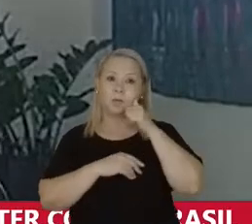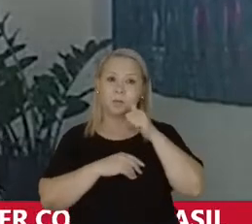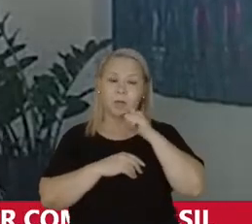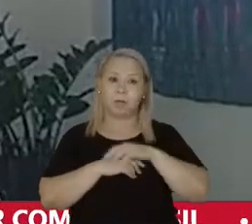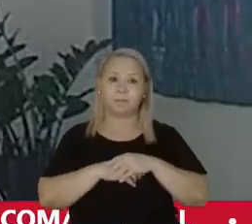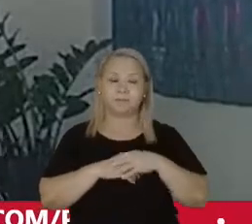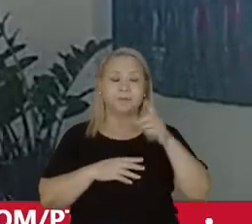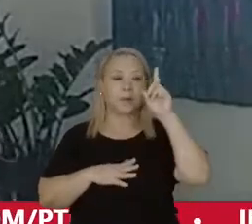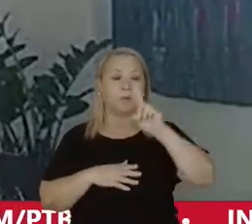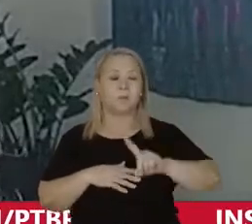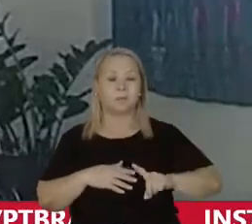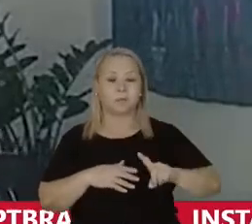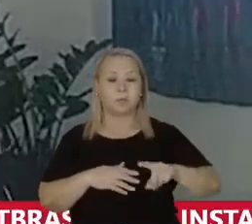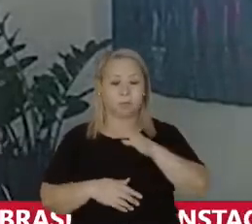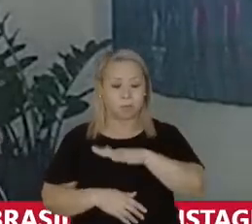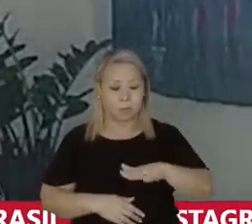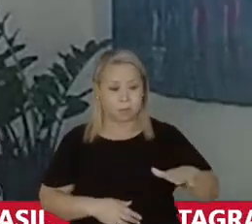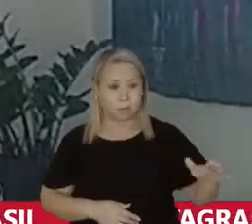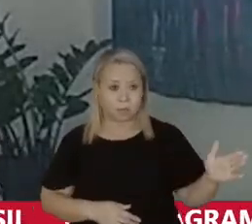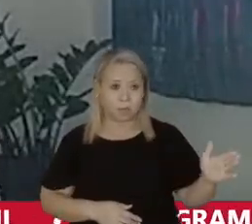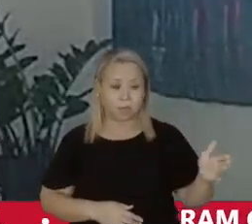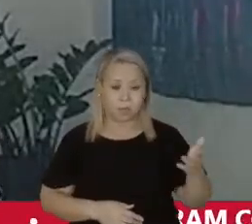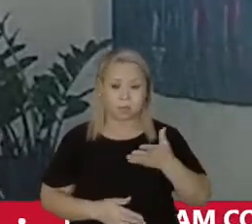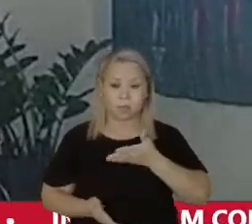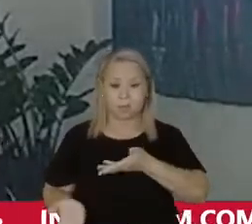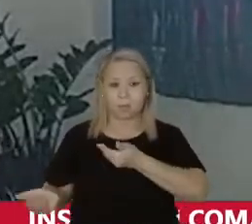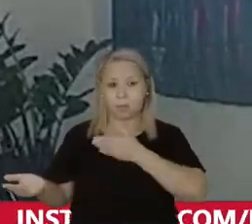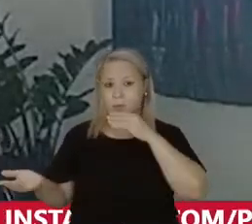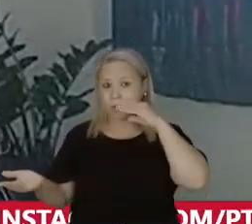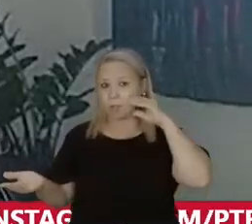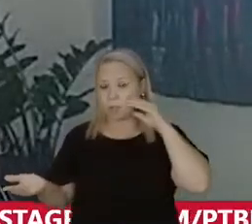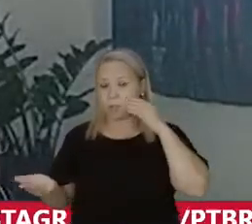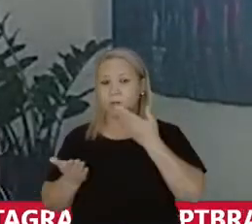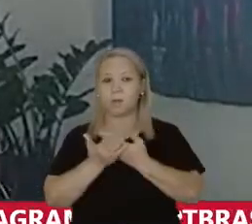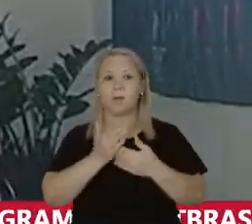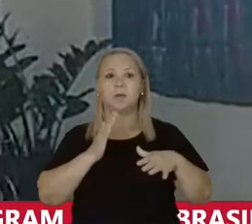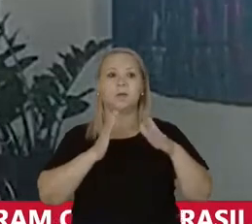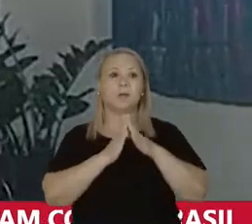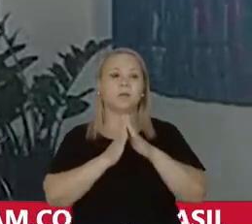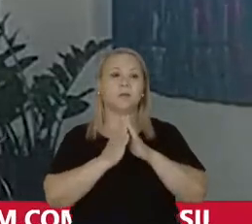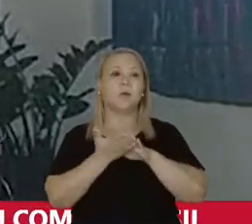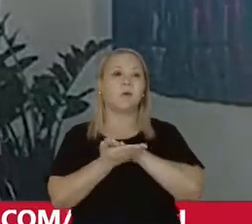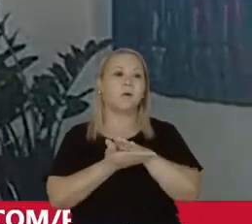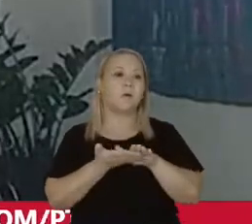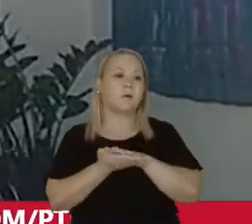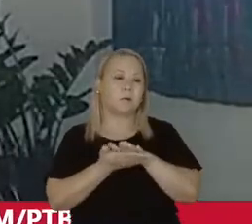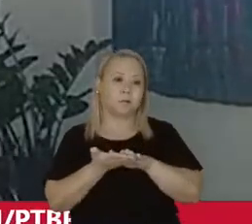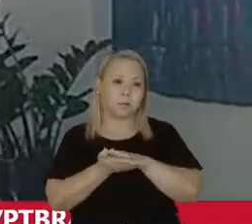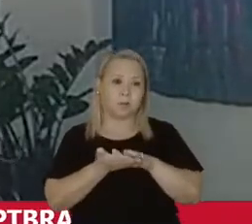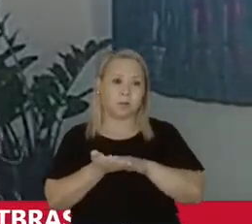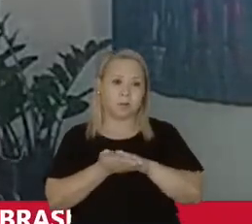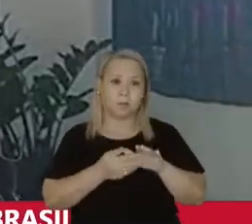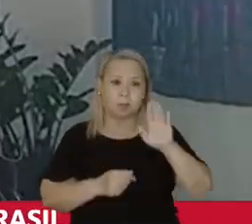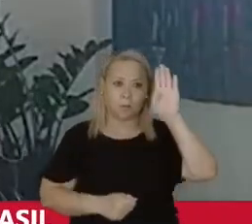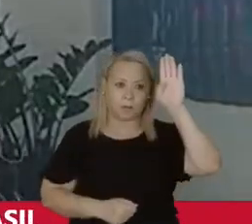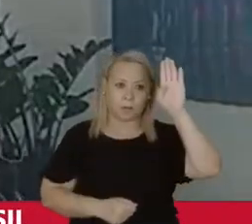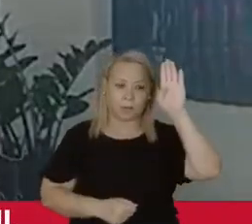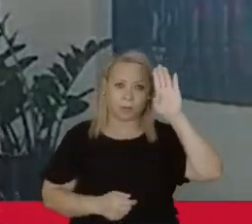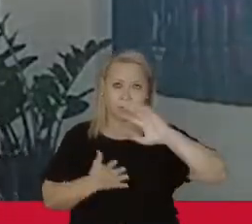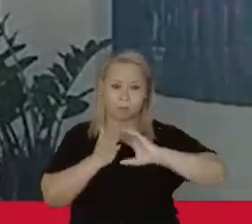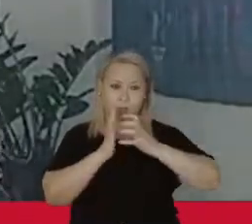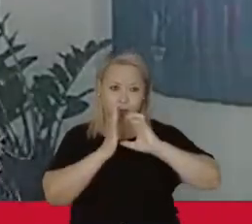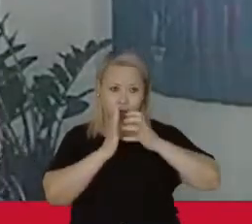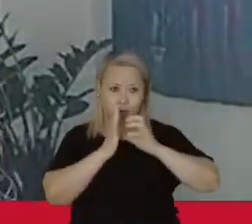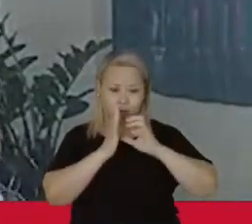da criança e do adolescente, mas, na verdade, a própria Escola Sem Partido, quando ele veda o